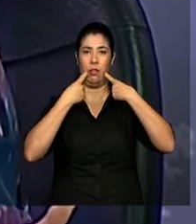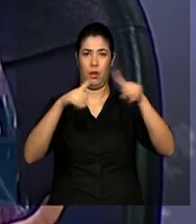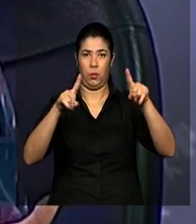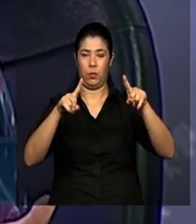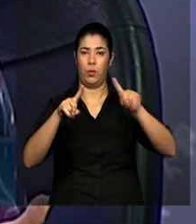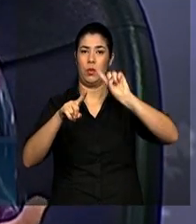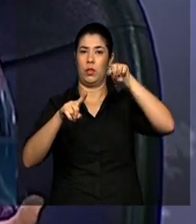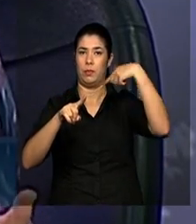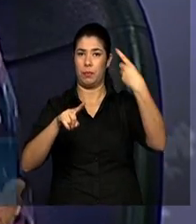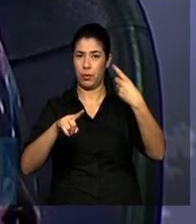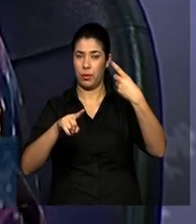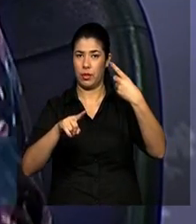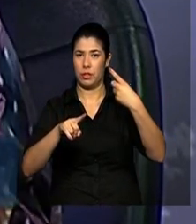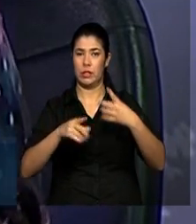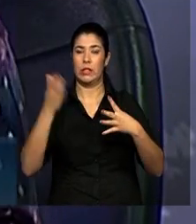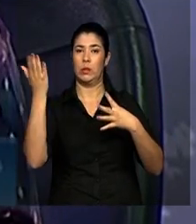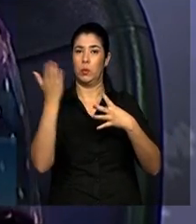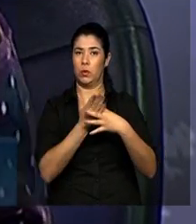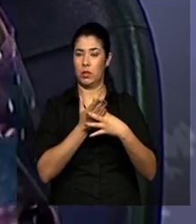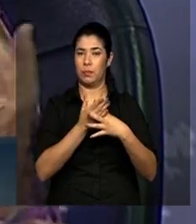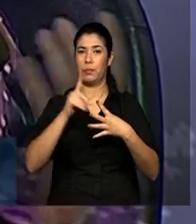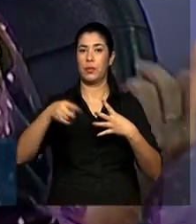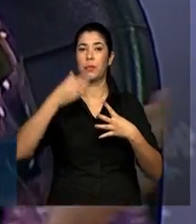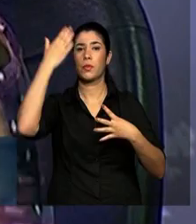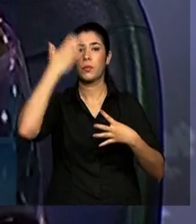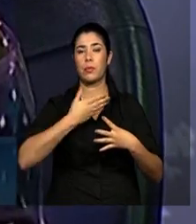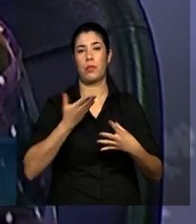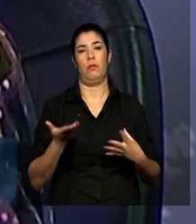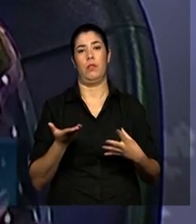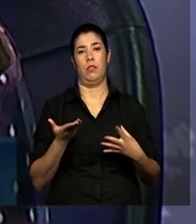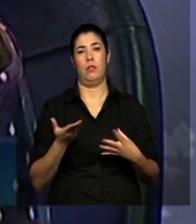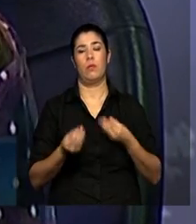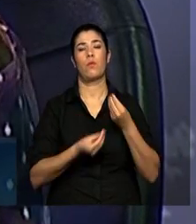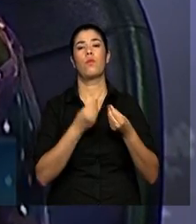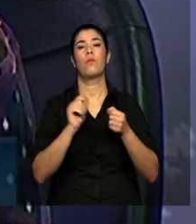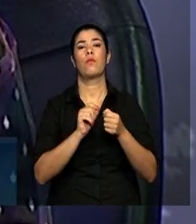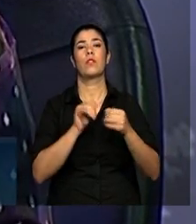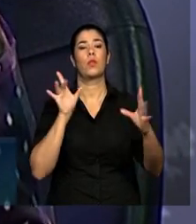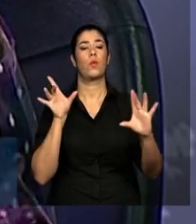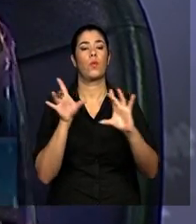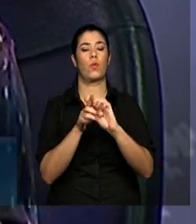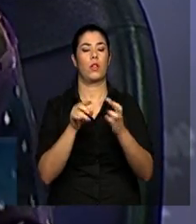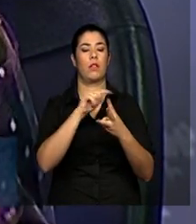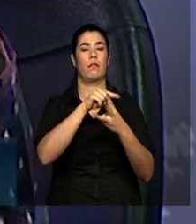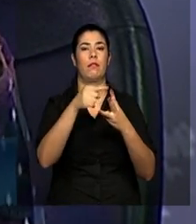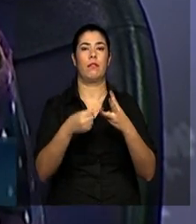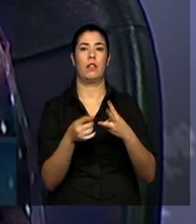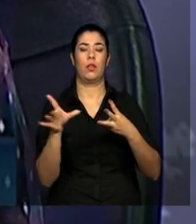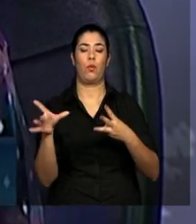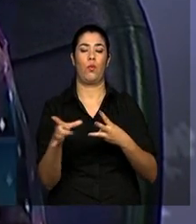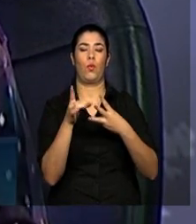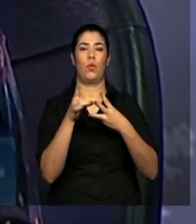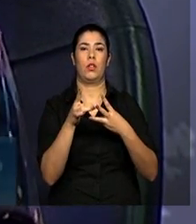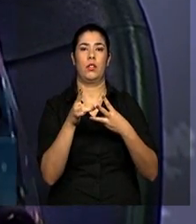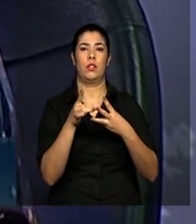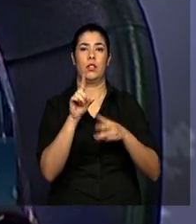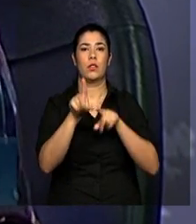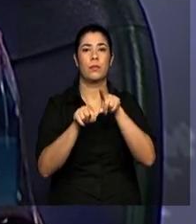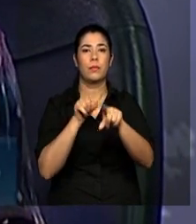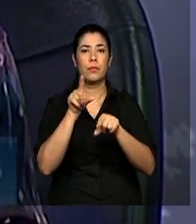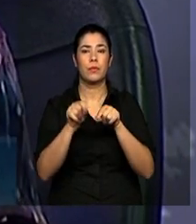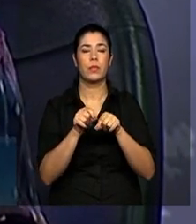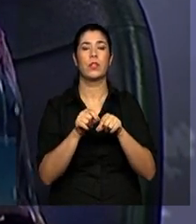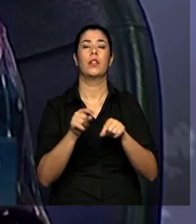prova. Mas nós, esta união e essa articulação dos